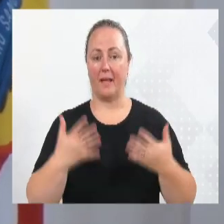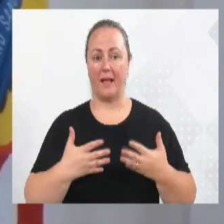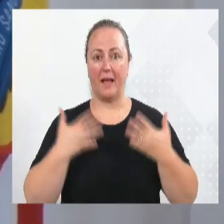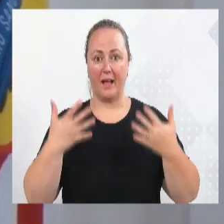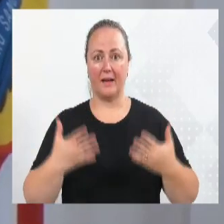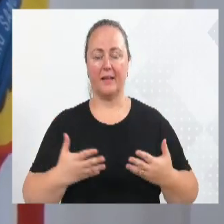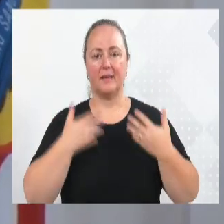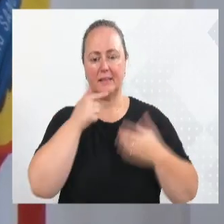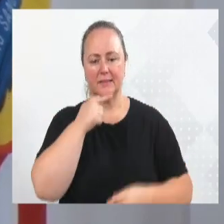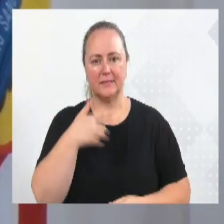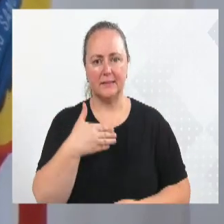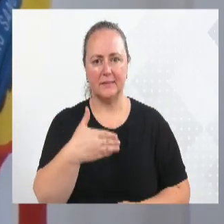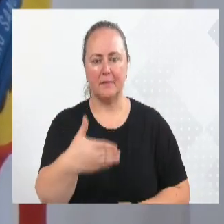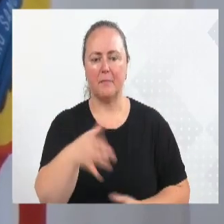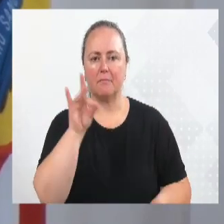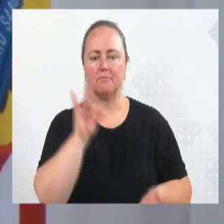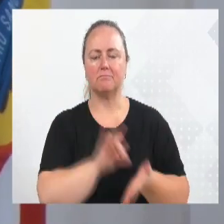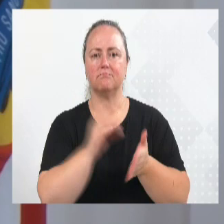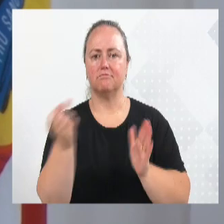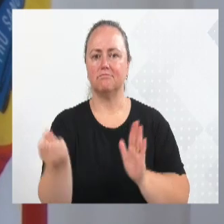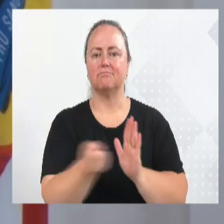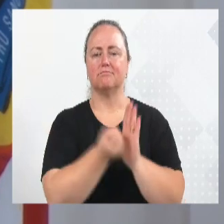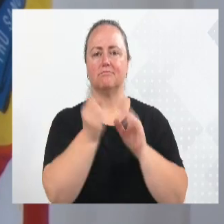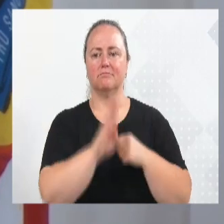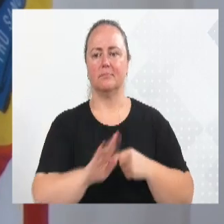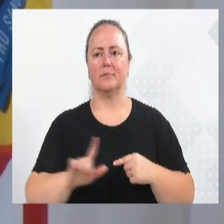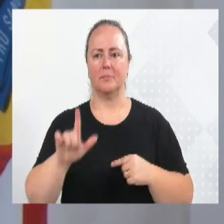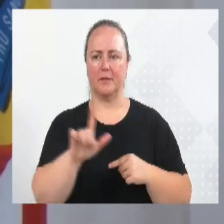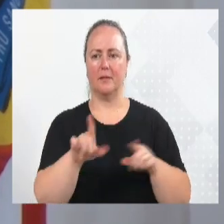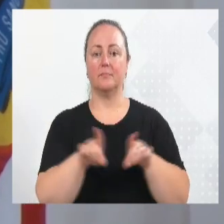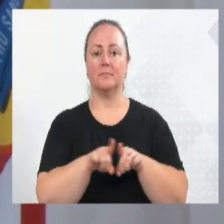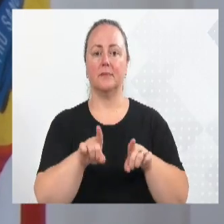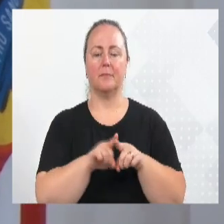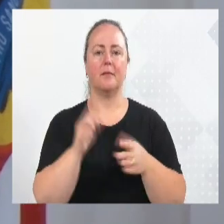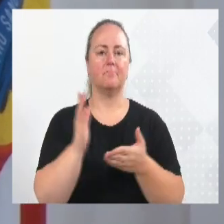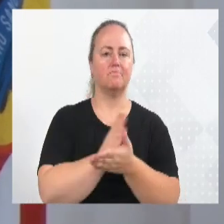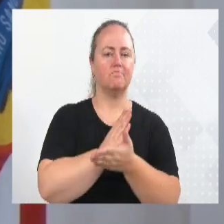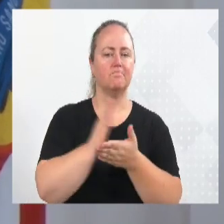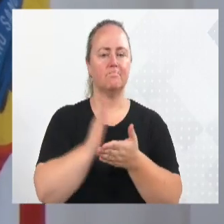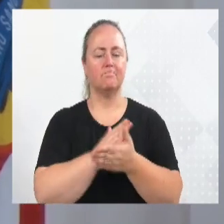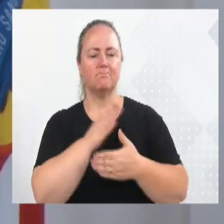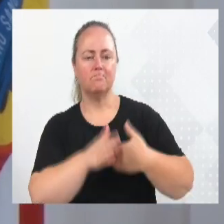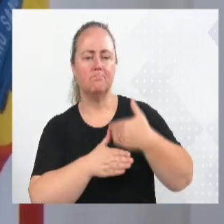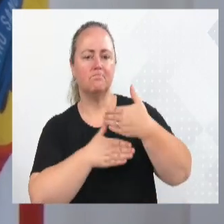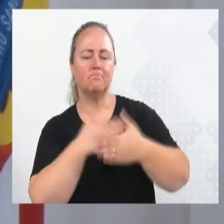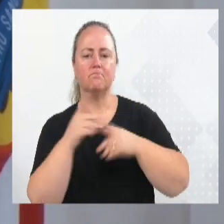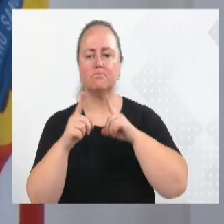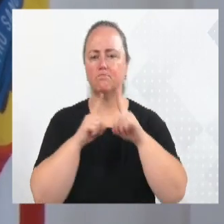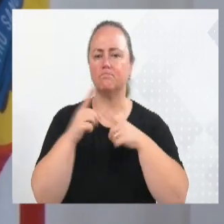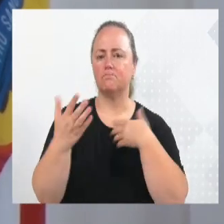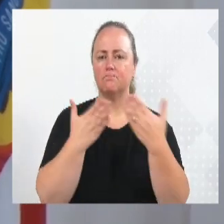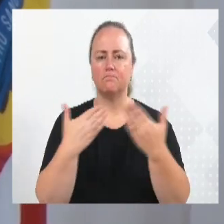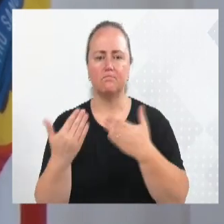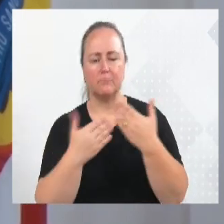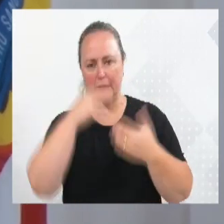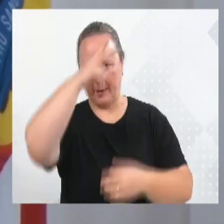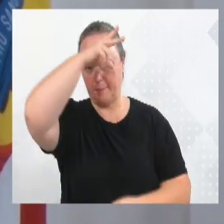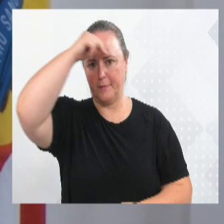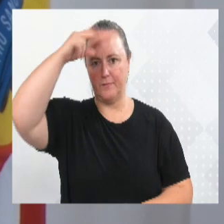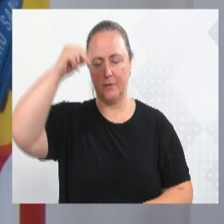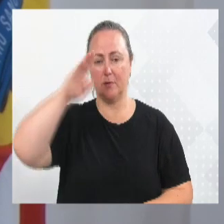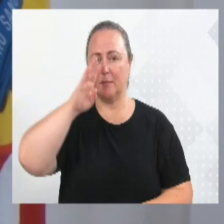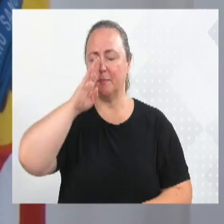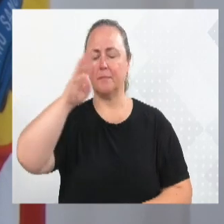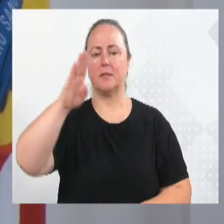semana tem sido uma semana histórica na cidade e quero aqui destacar algumas construções que a gente vem fazendo de alugando com executivo principalmente